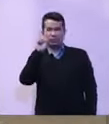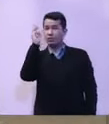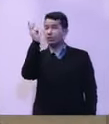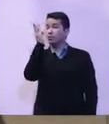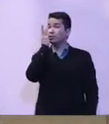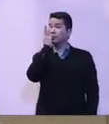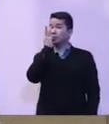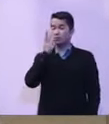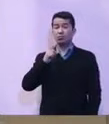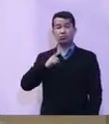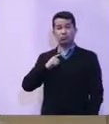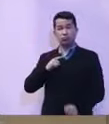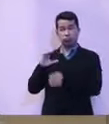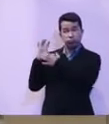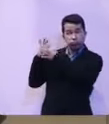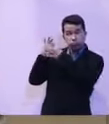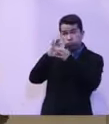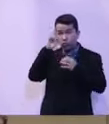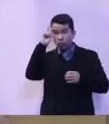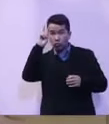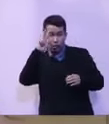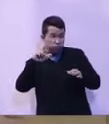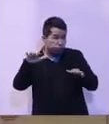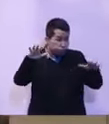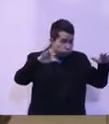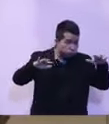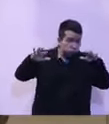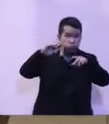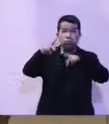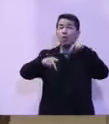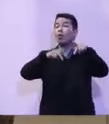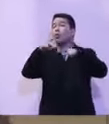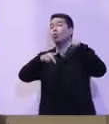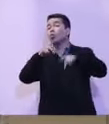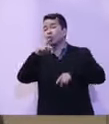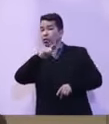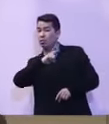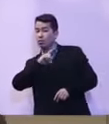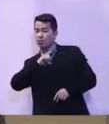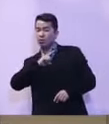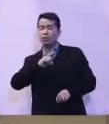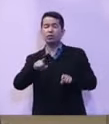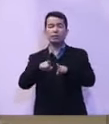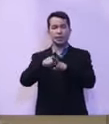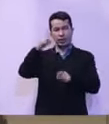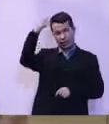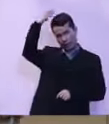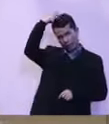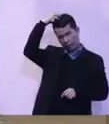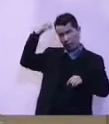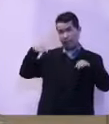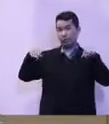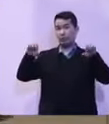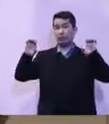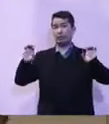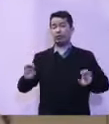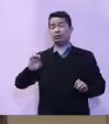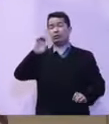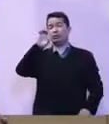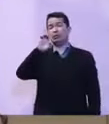de Judá. Estava dando uma última oportunidade para o rei Ezequias. Era uma